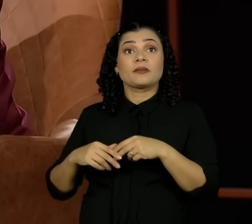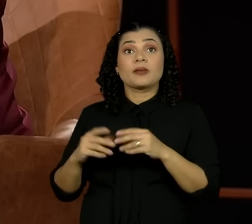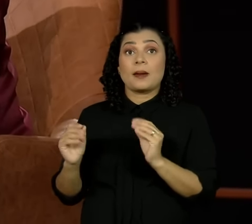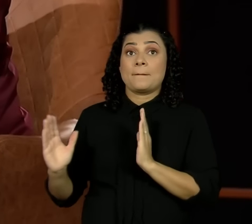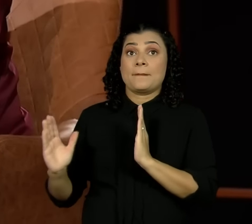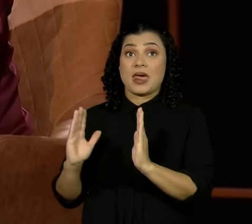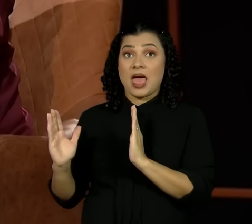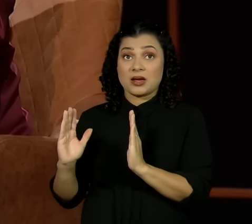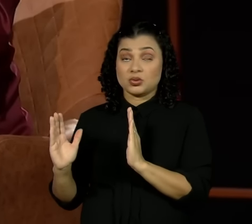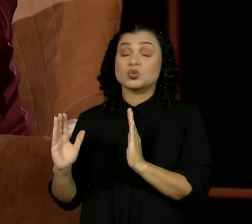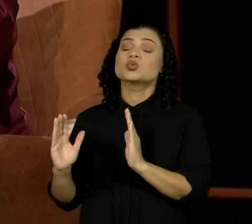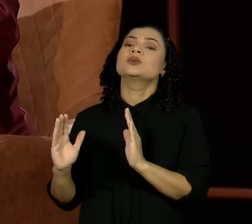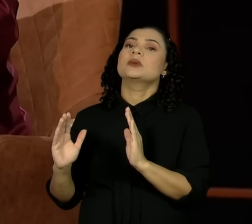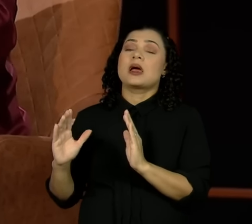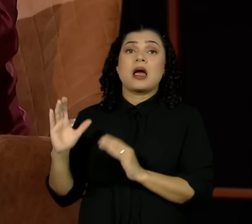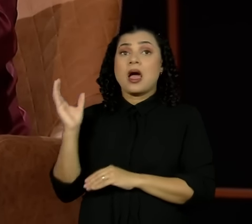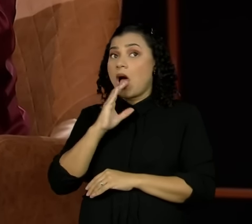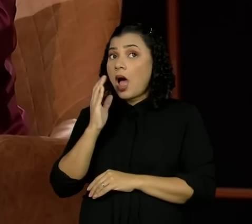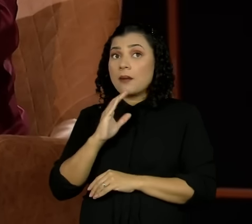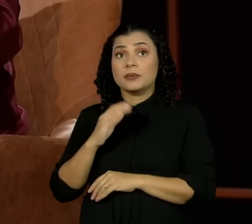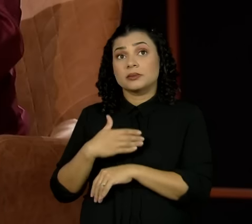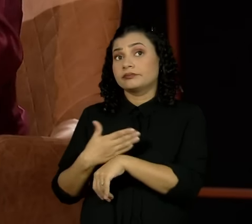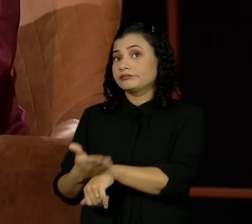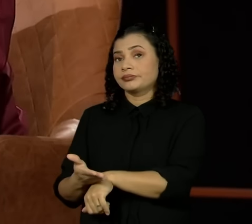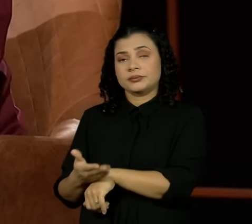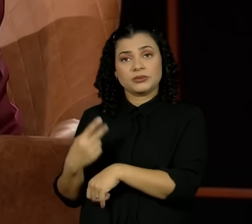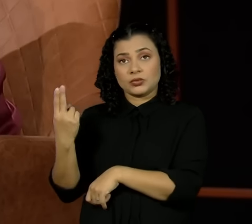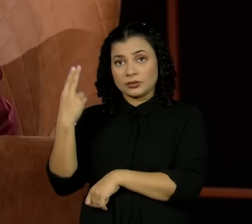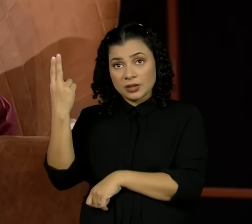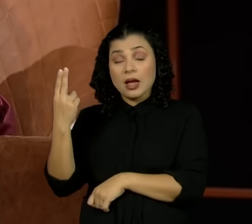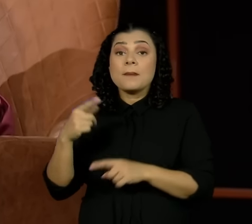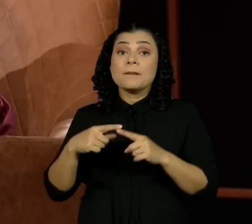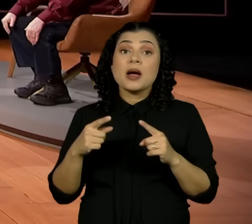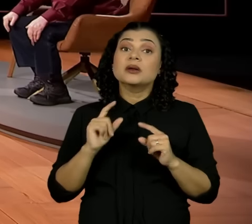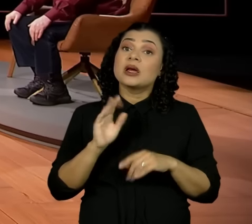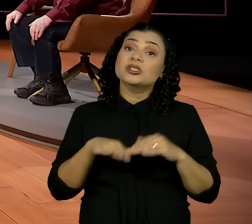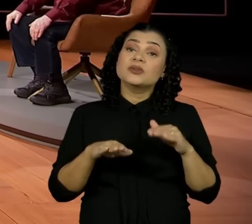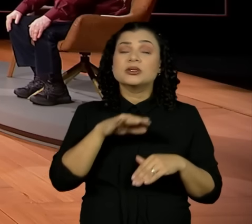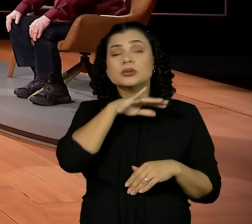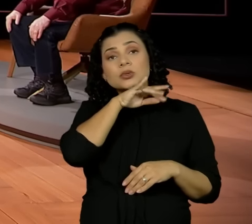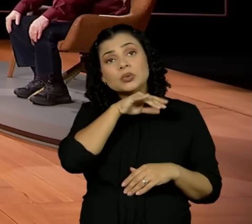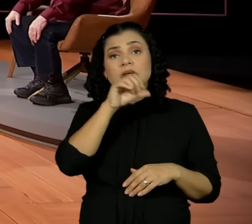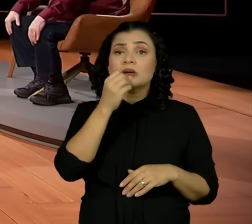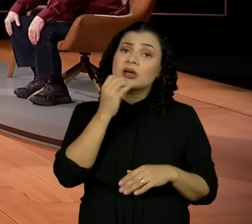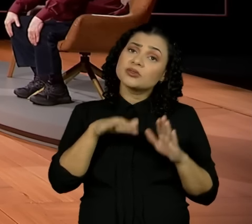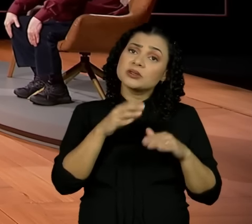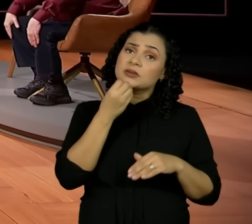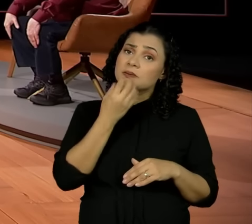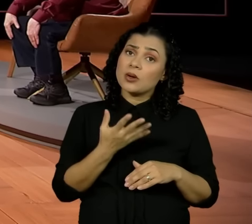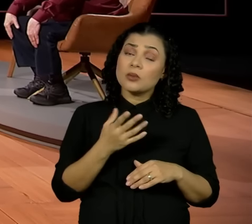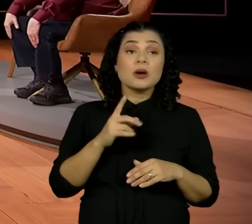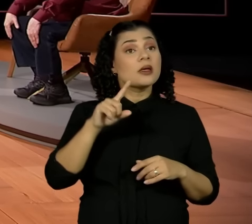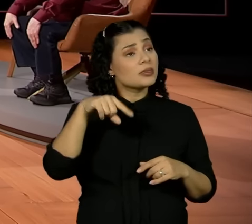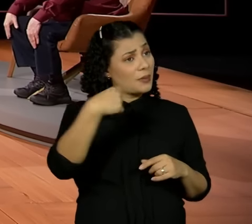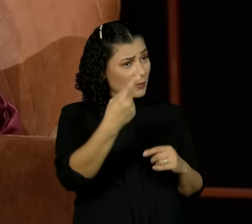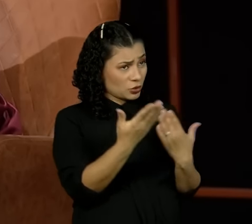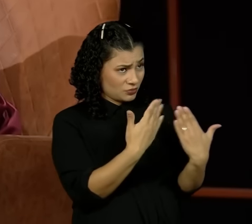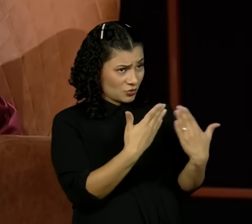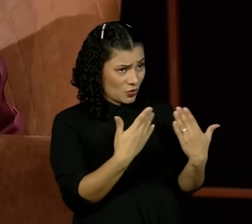qualidade. Porque fora de prazo não sai publicado, né? Mesmo que seja bom ou ruim. Mas vamos falar um pouco mais sobre isso no próximo